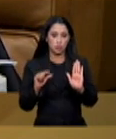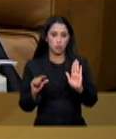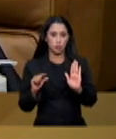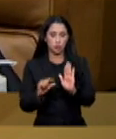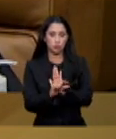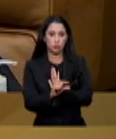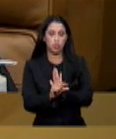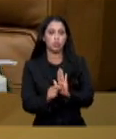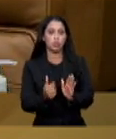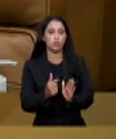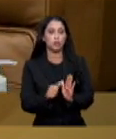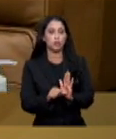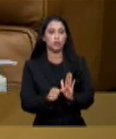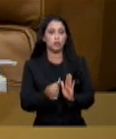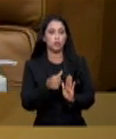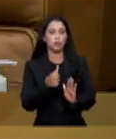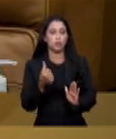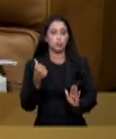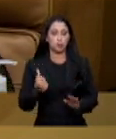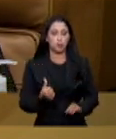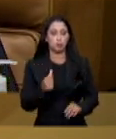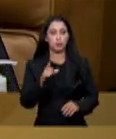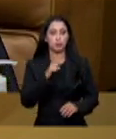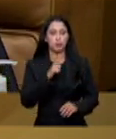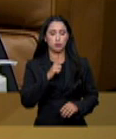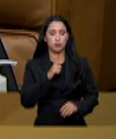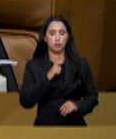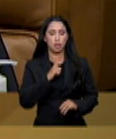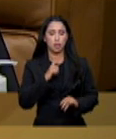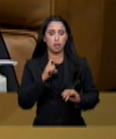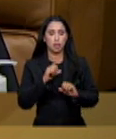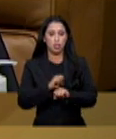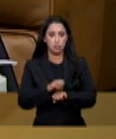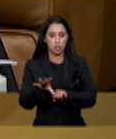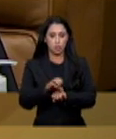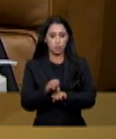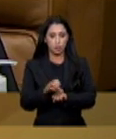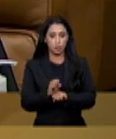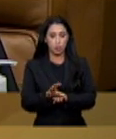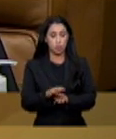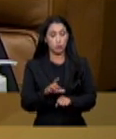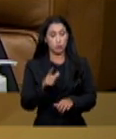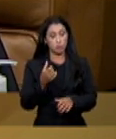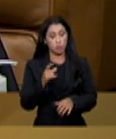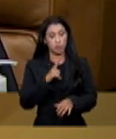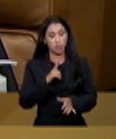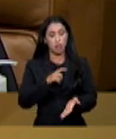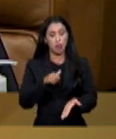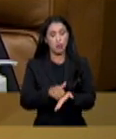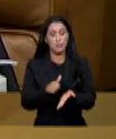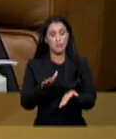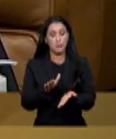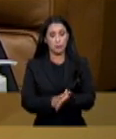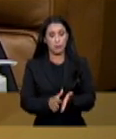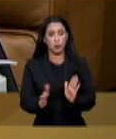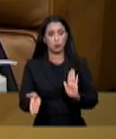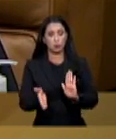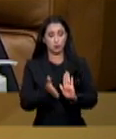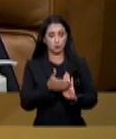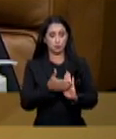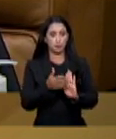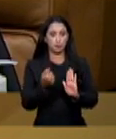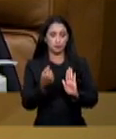para o fornecimento das informações sob pena da multa ali